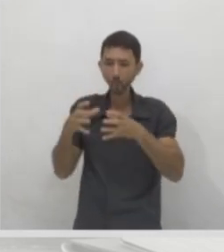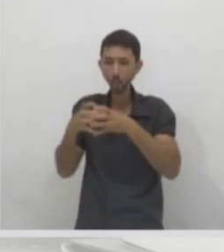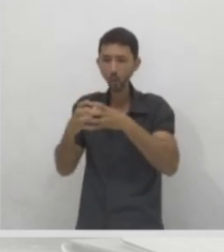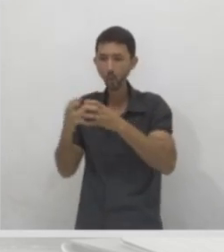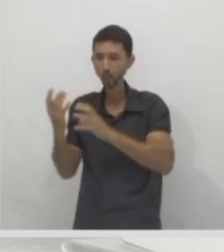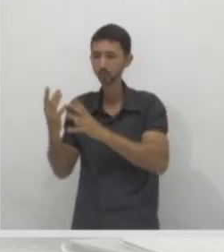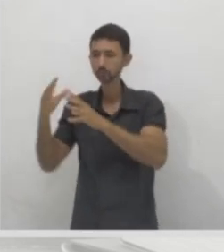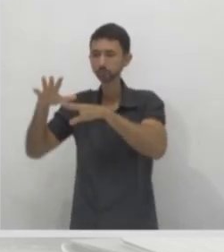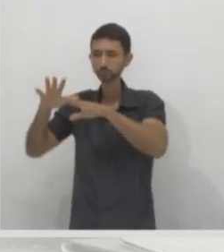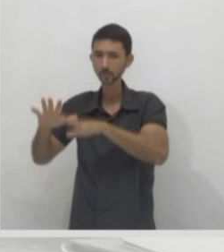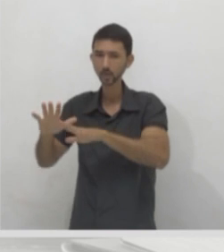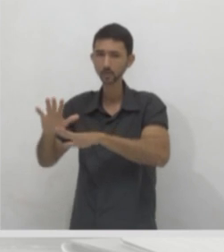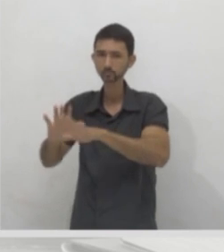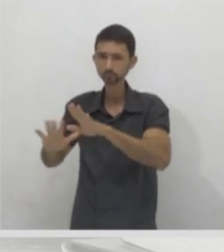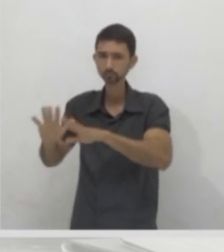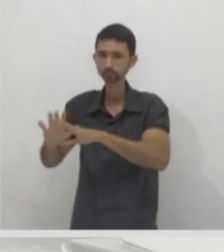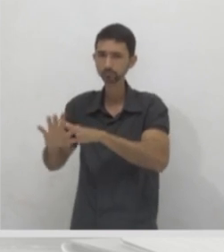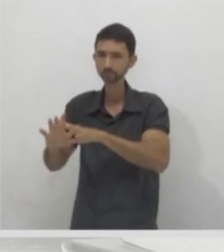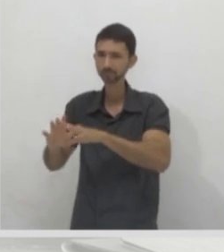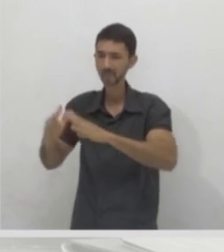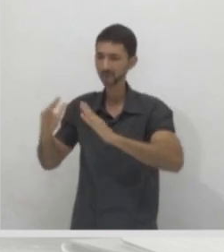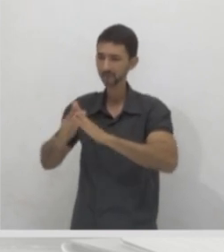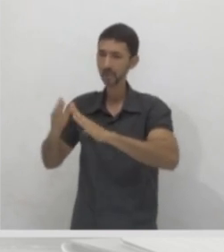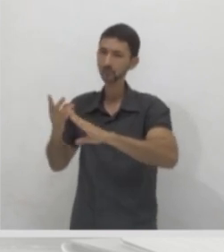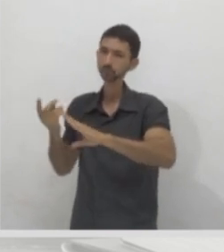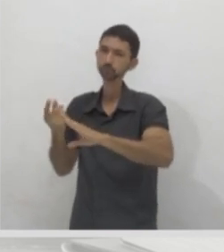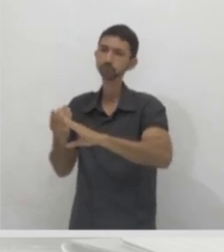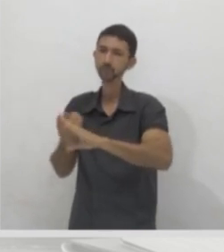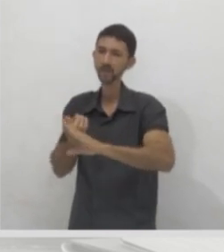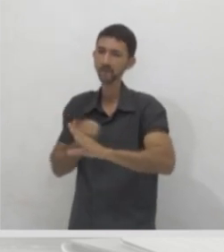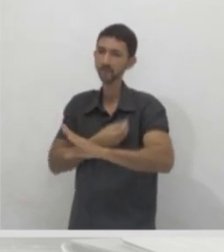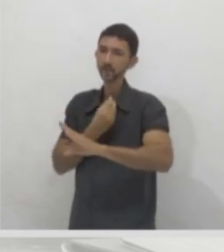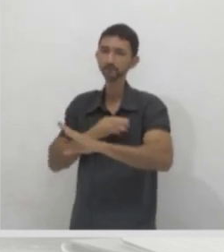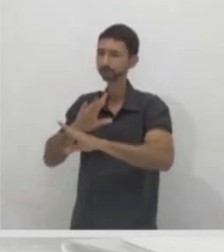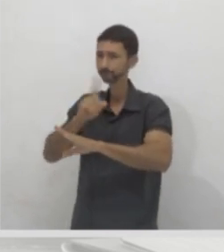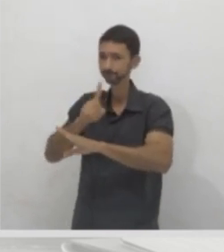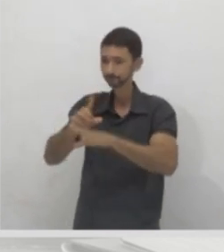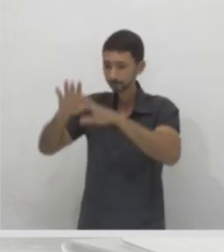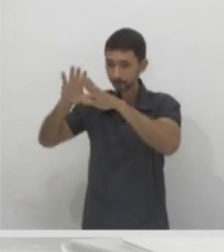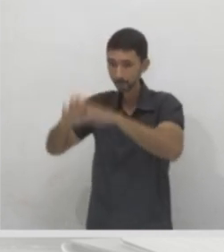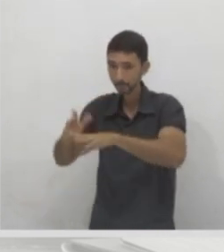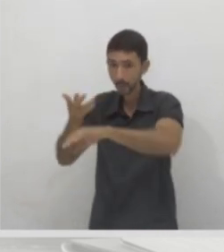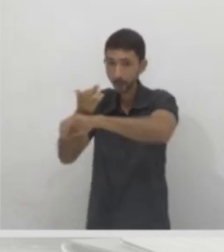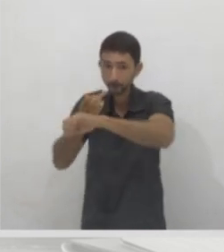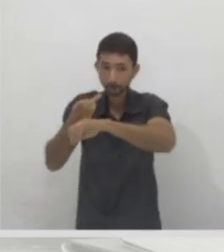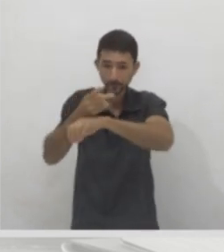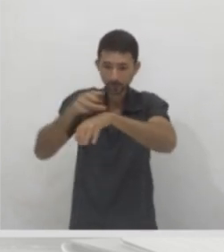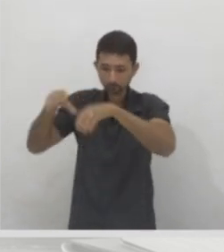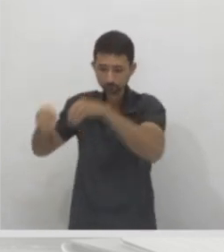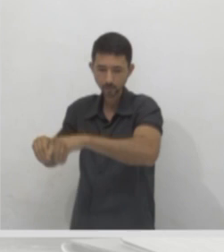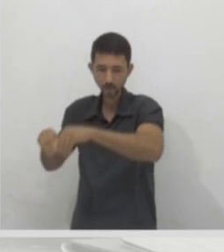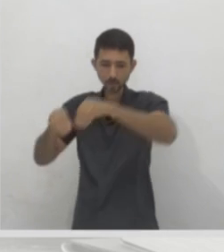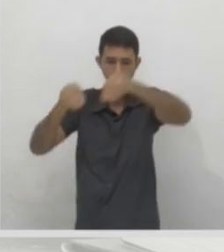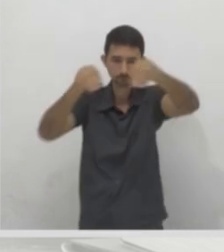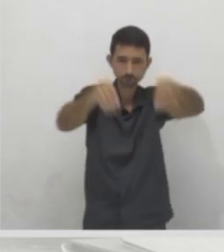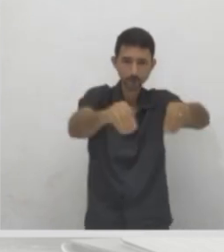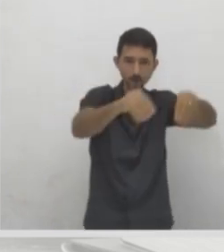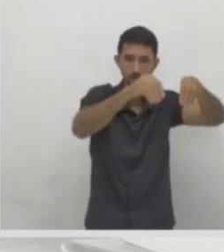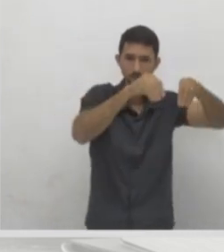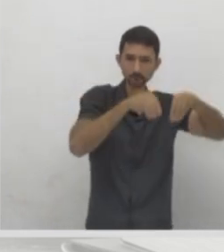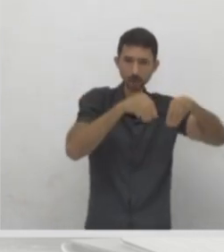residência fixa, não se fixavam em um determinado local. Eles precisavam estar sempre em movimentação,